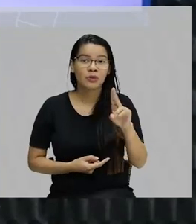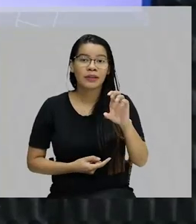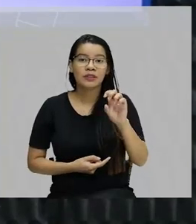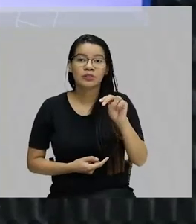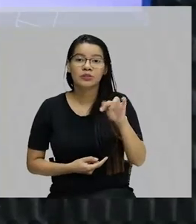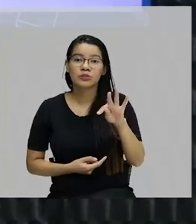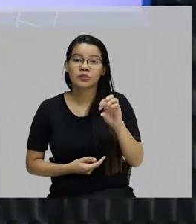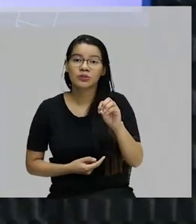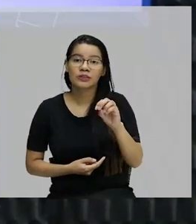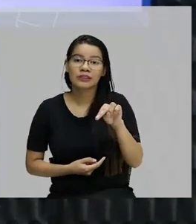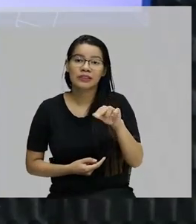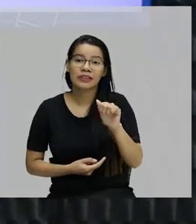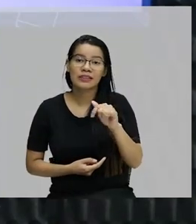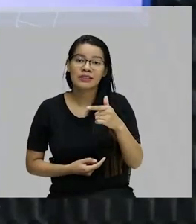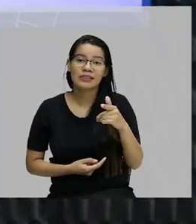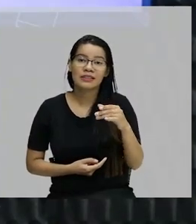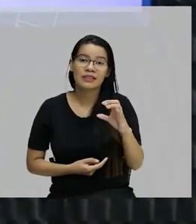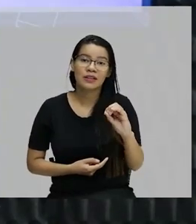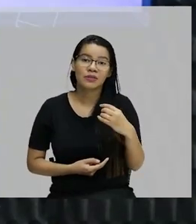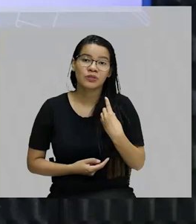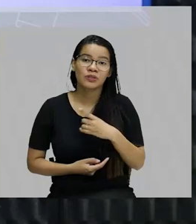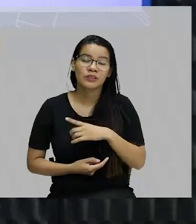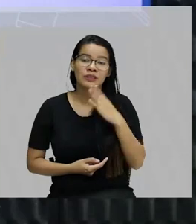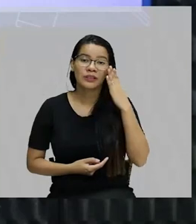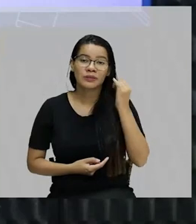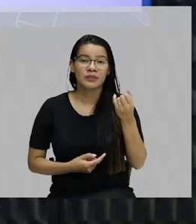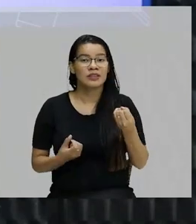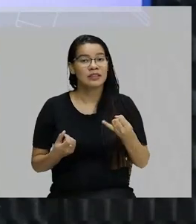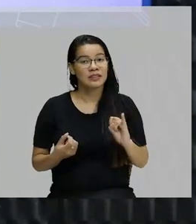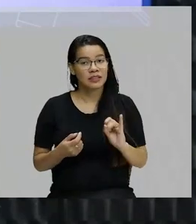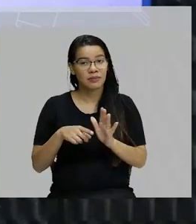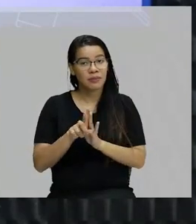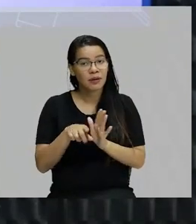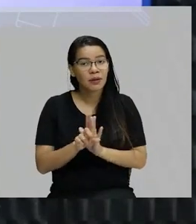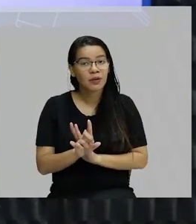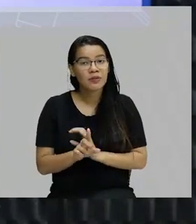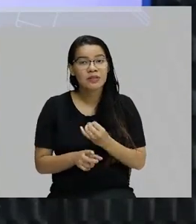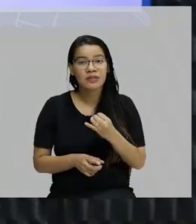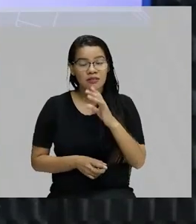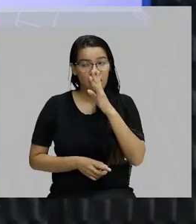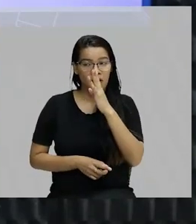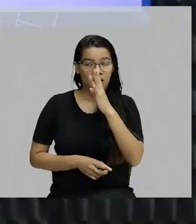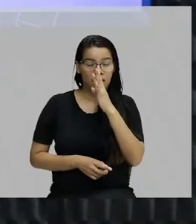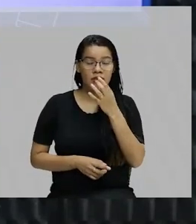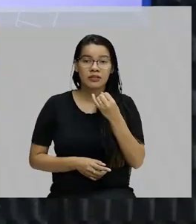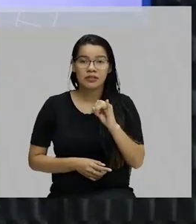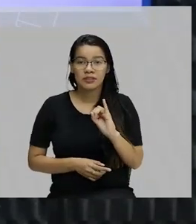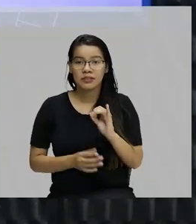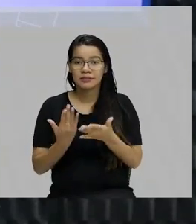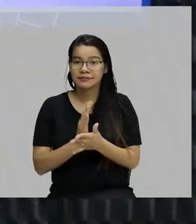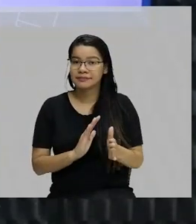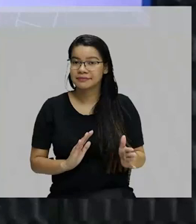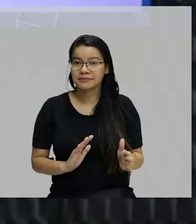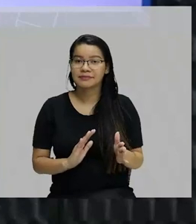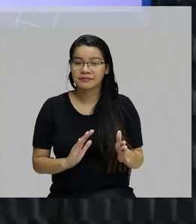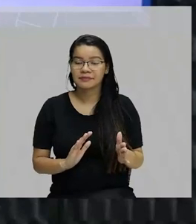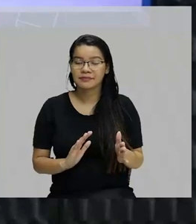sabemos se nós estamos fazendo uma pergunta se nós estamos admirando se nós finalizamos uma sentença tudo isso através da nossa